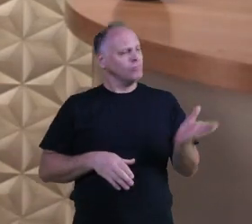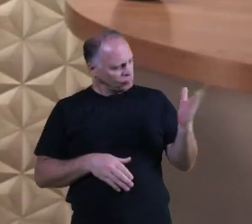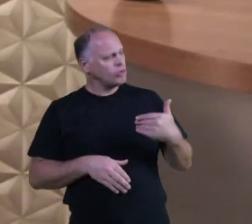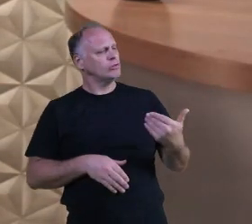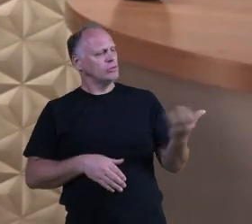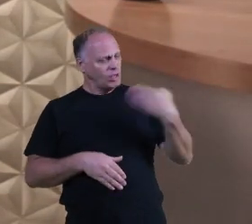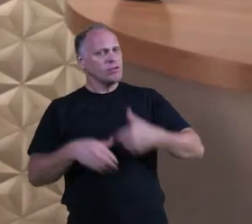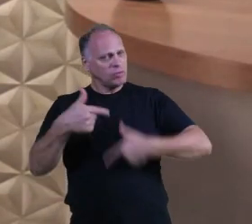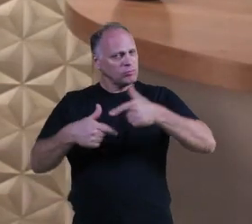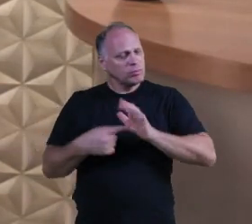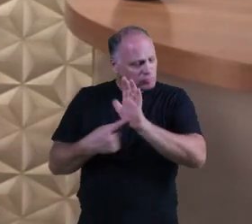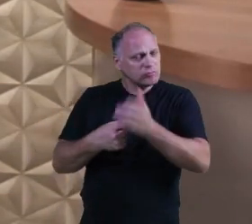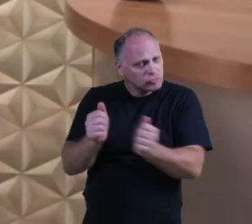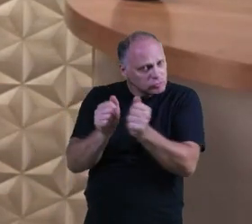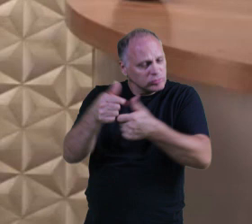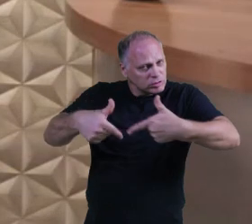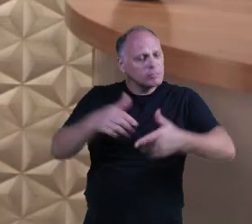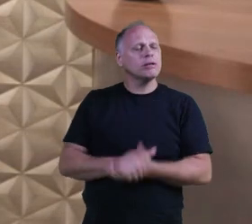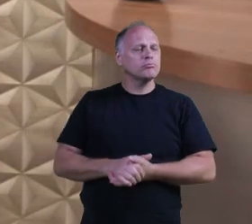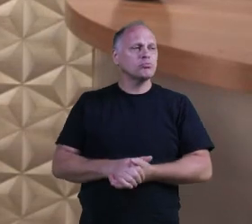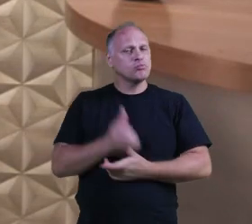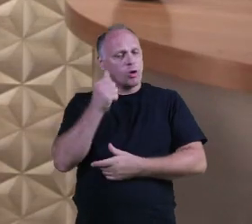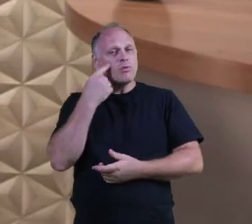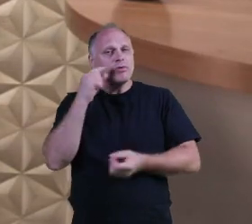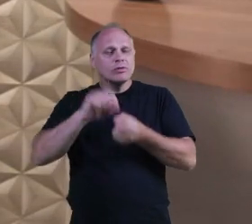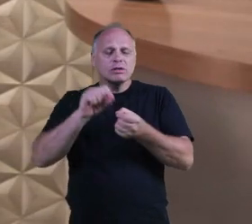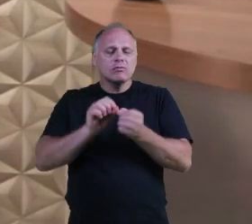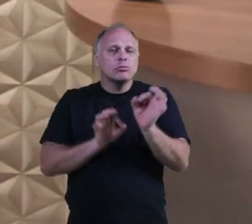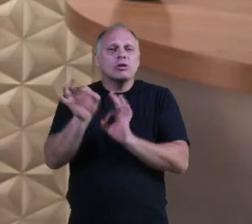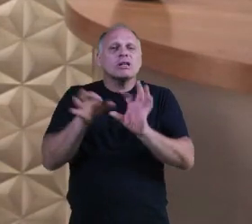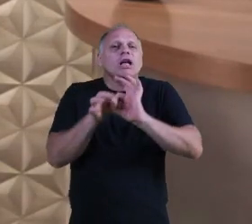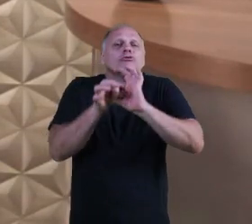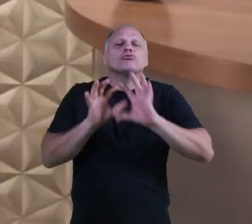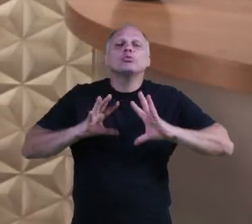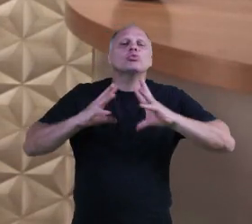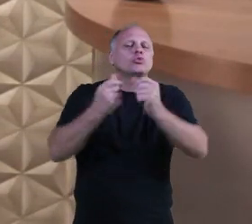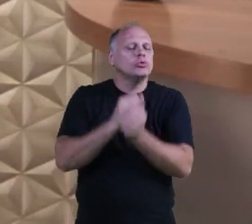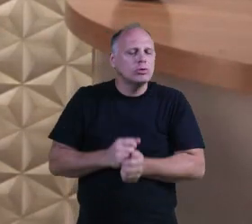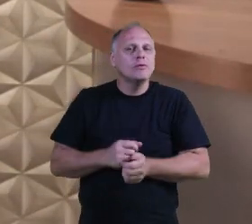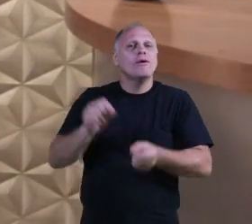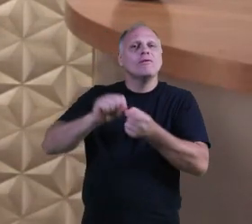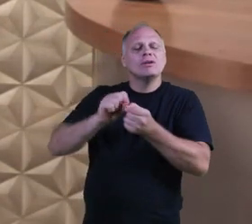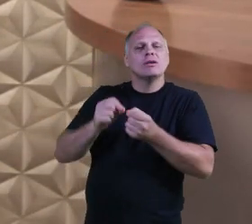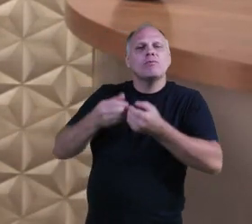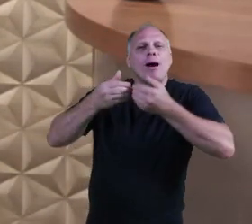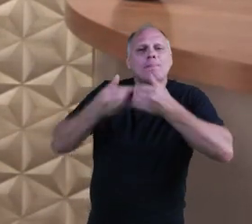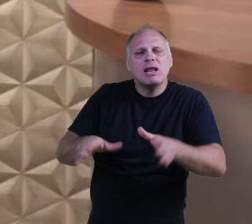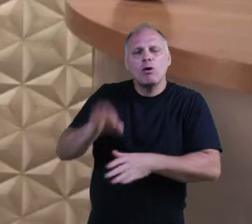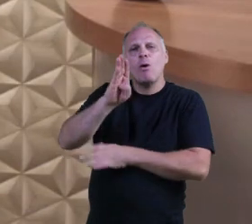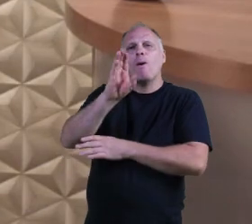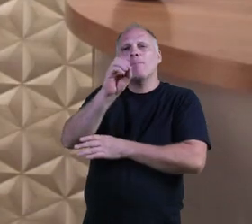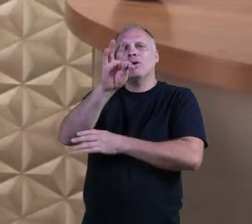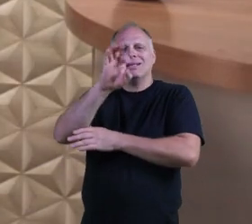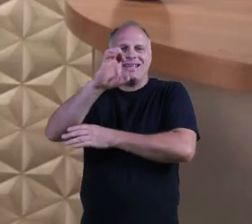tinha uma hamburgueria e um dia me ligou, me convidou para mim participar, né, ser sócio dele na hamburgueria, me